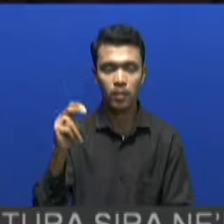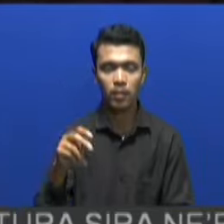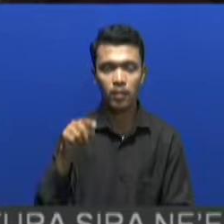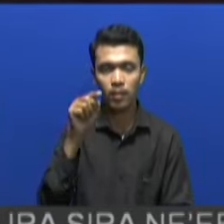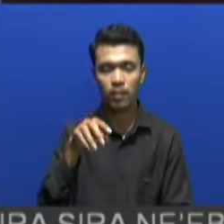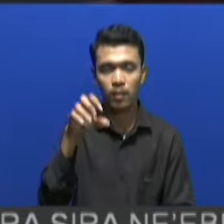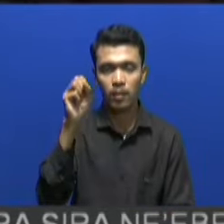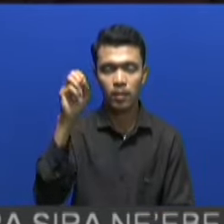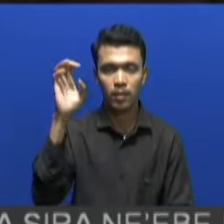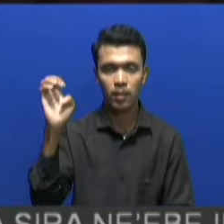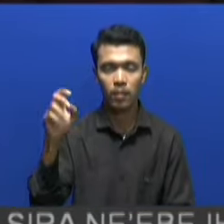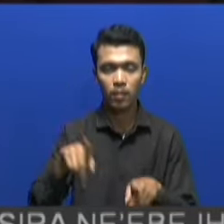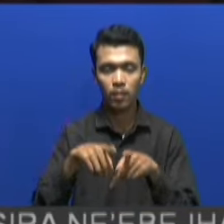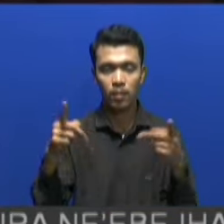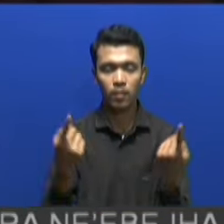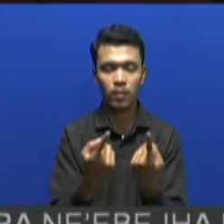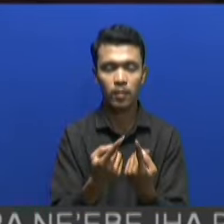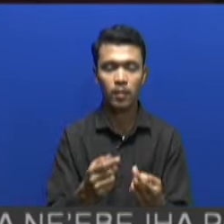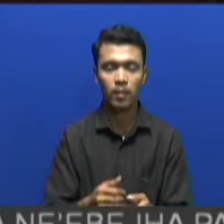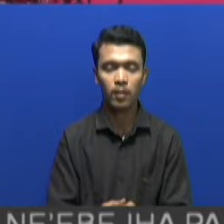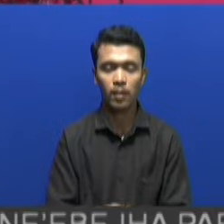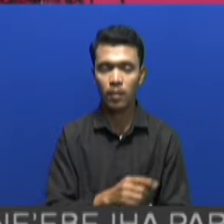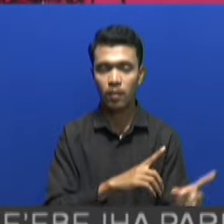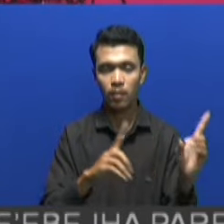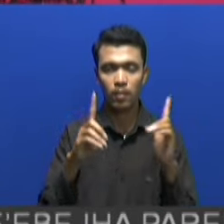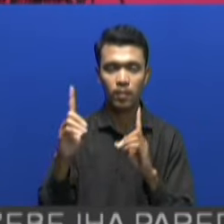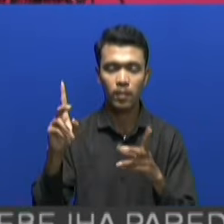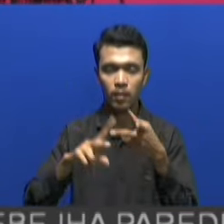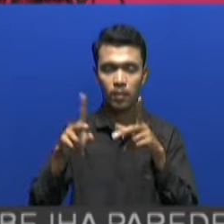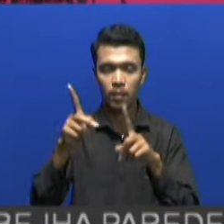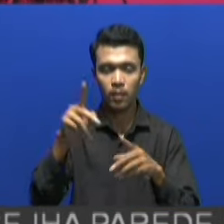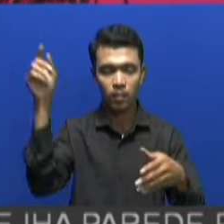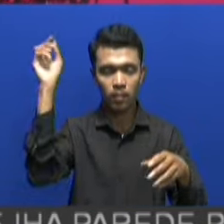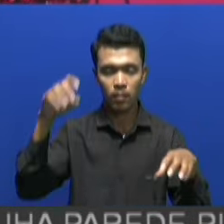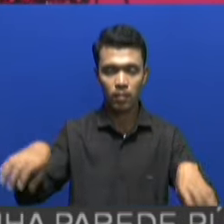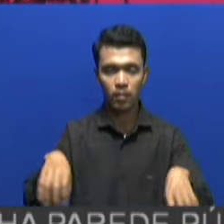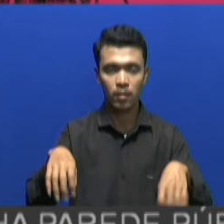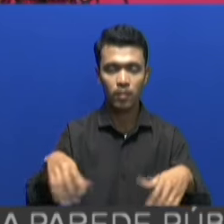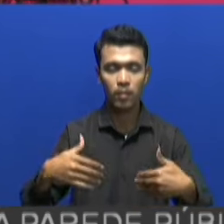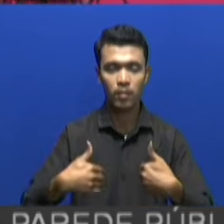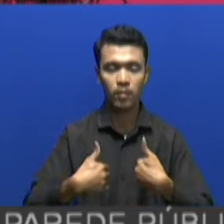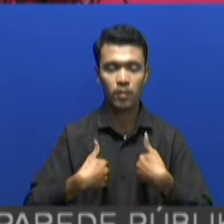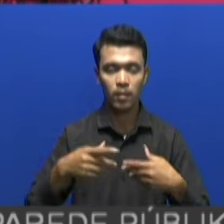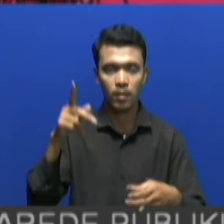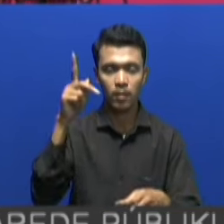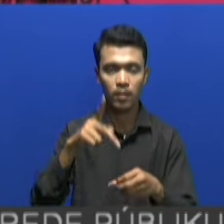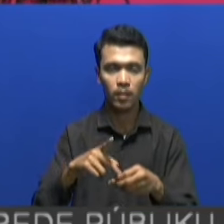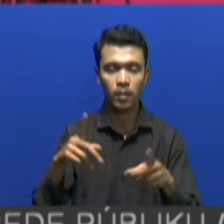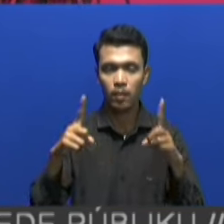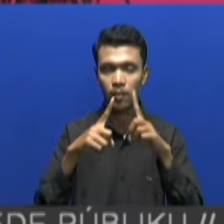sensecv.sa, no companhia Murak Timor EP, onde implementa a cooperação, serviço e a gestão de recursos naturais para o